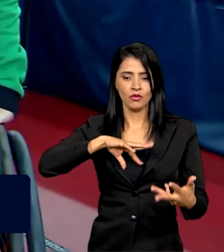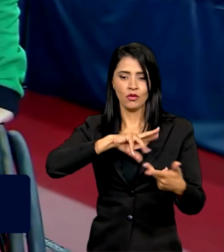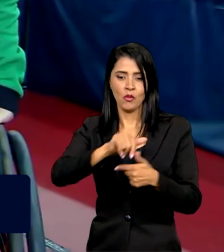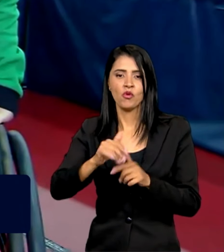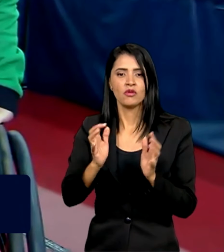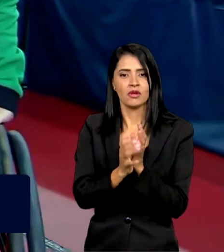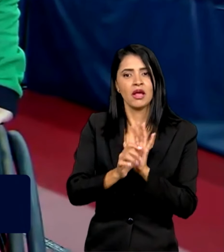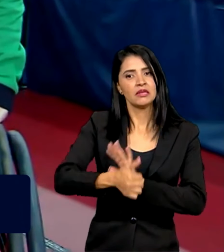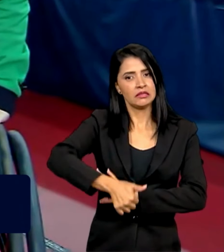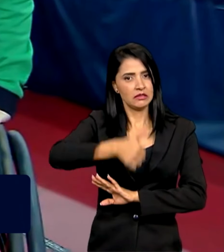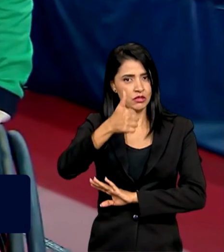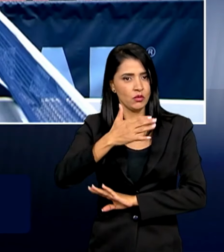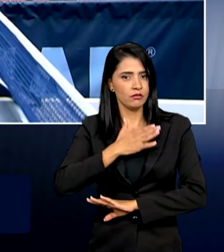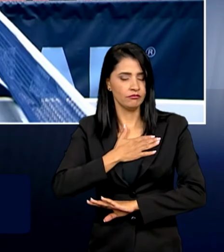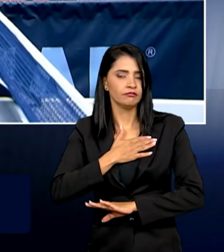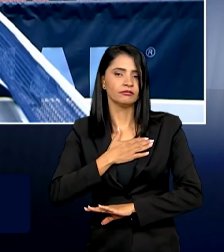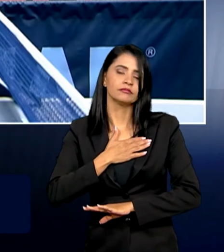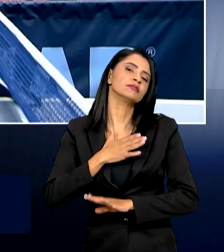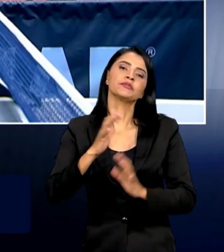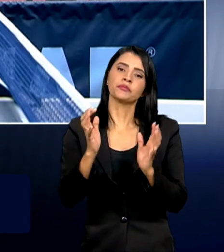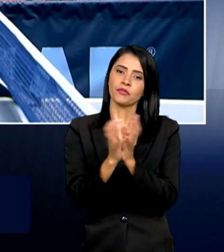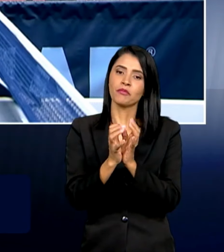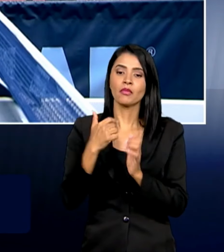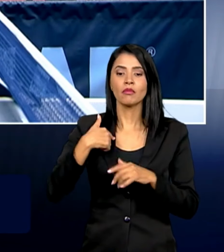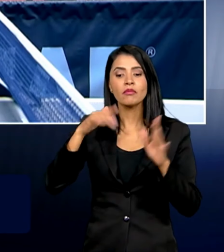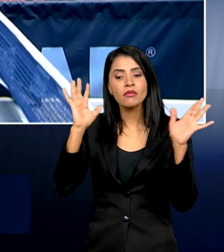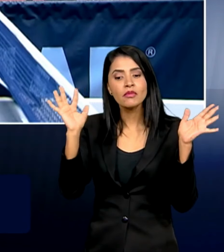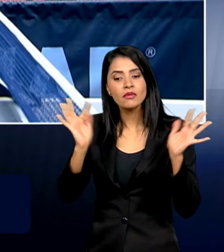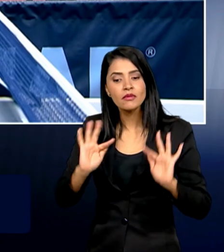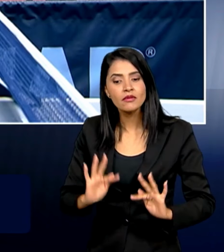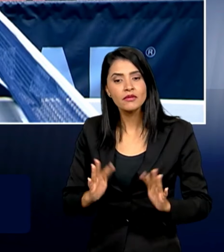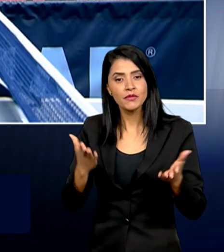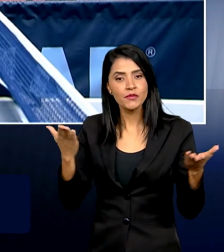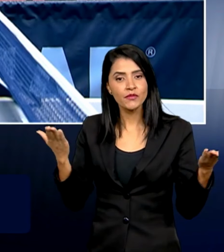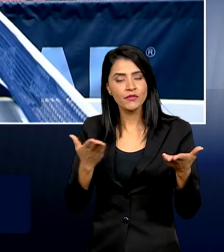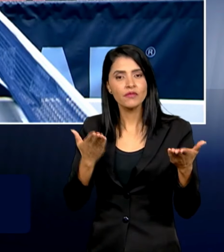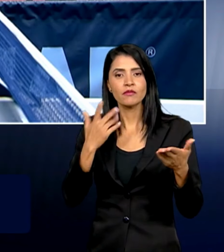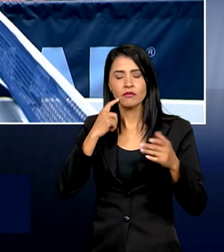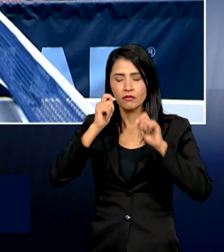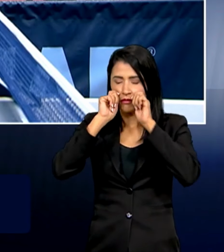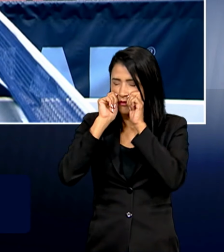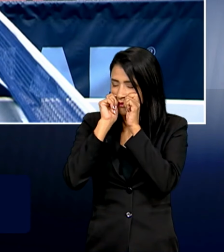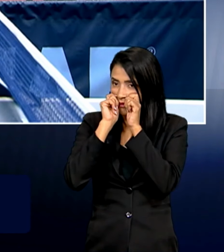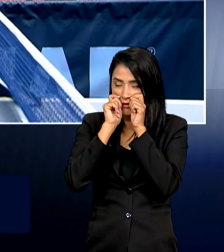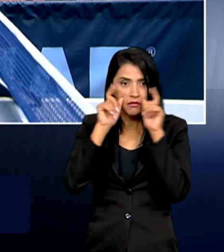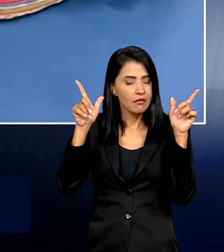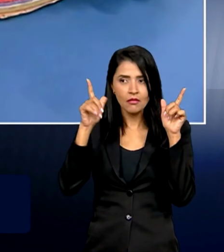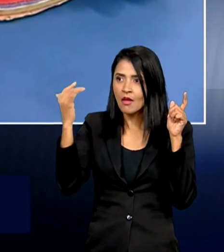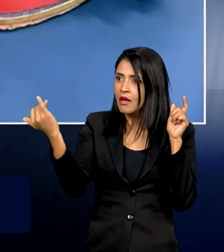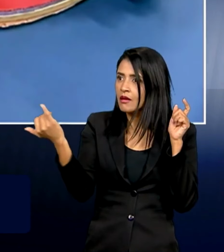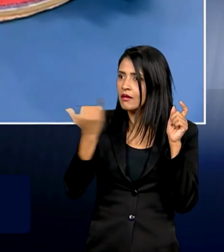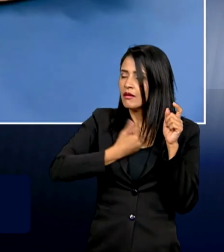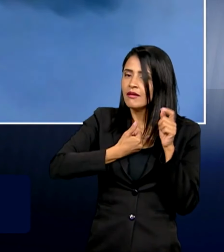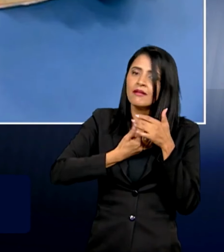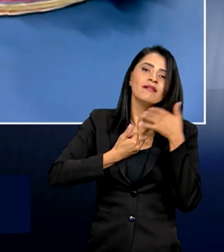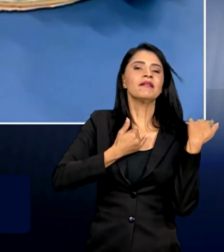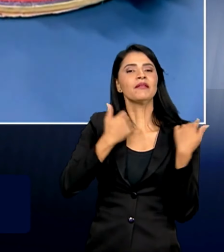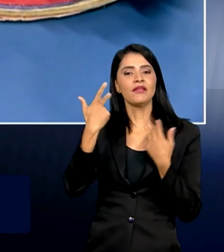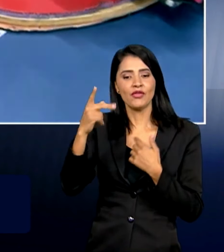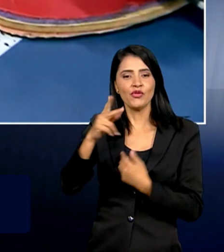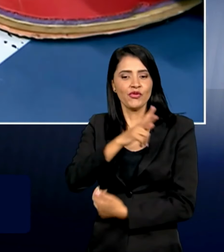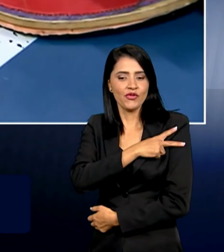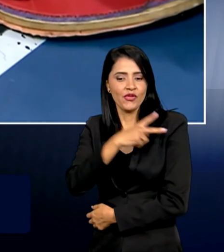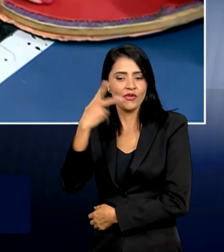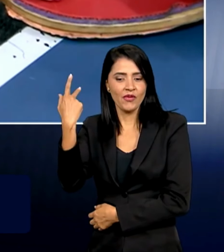1, na minha categoria. Então, assim, eu estou muito feliz. Hoje, quando eu acordei, recebi essa notícia do